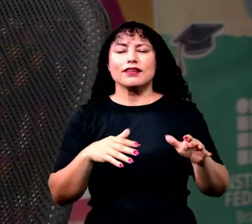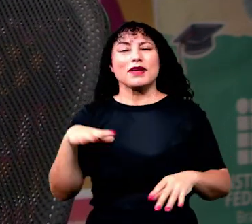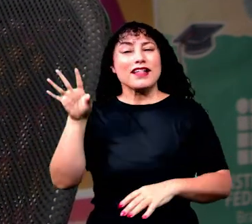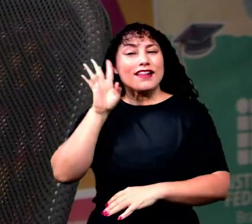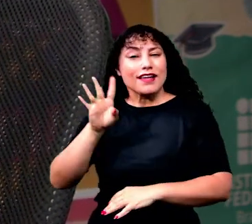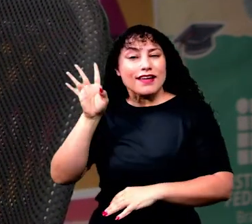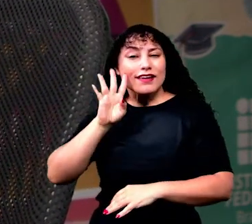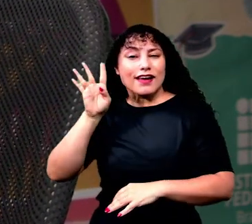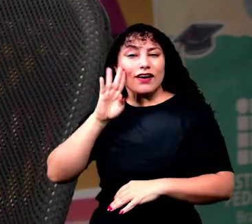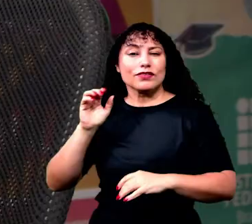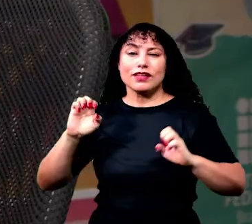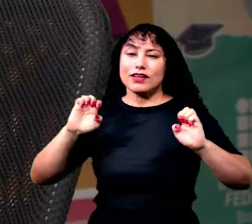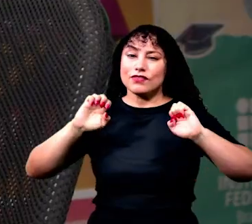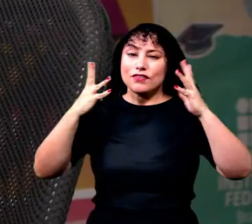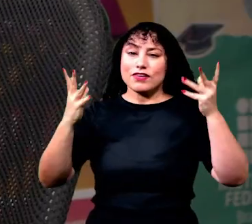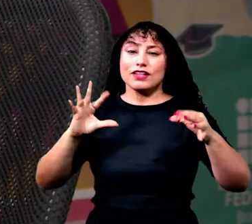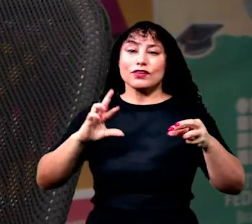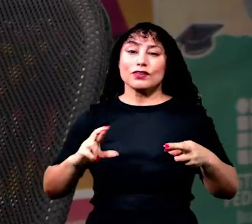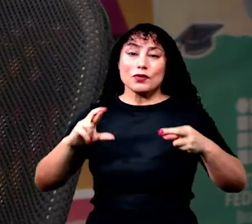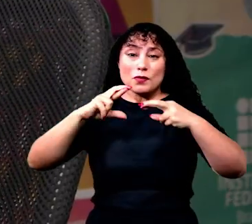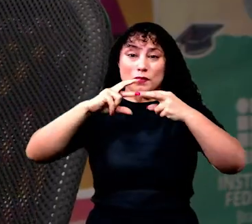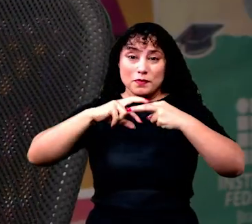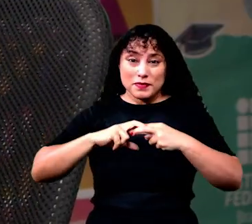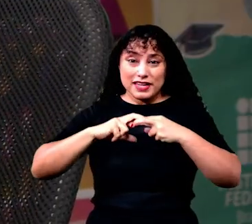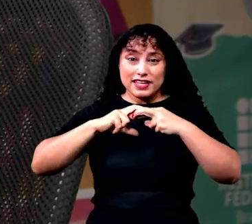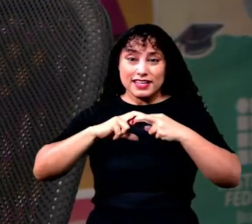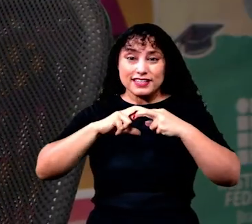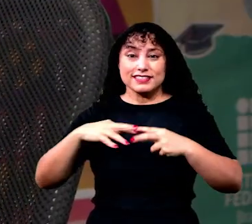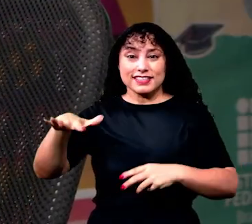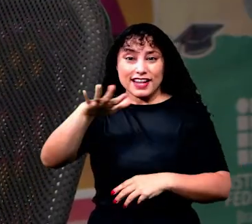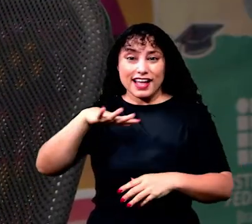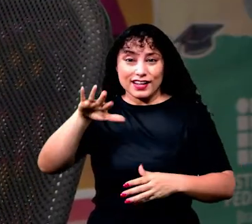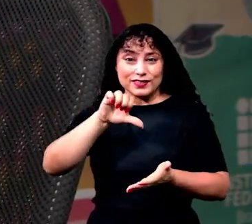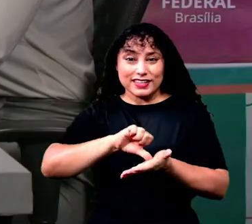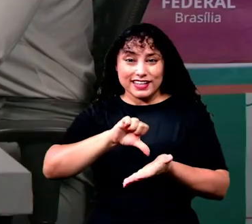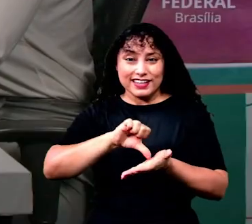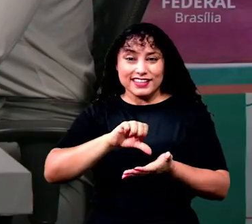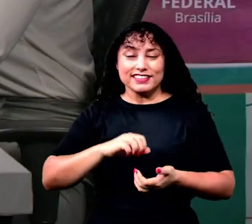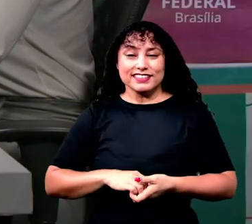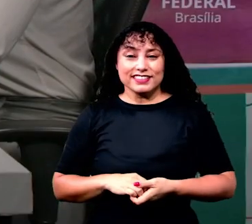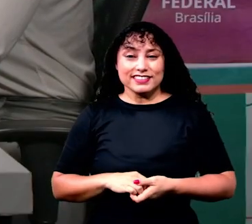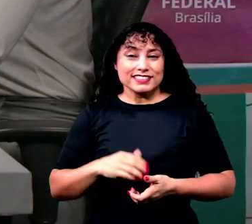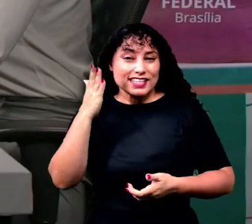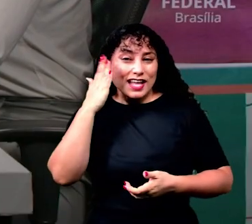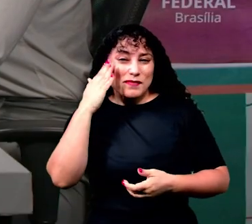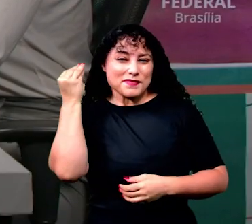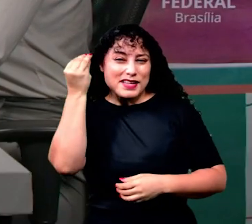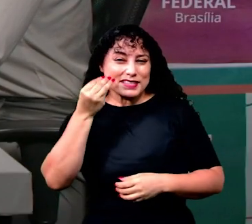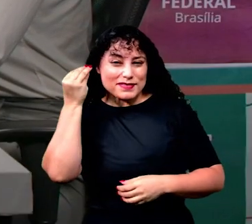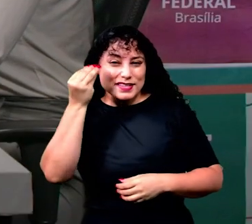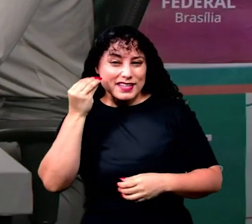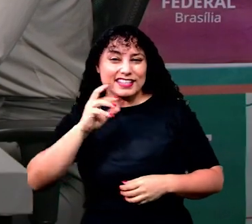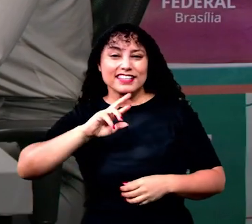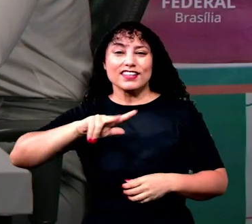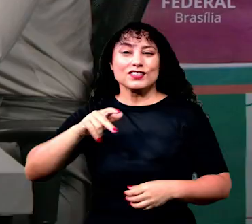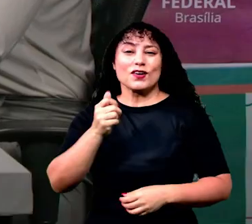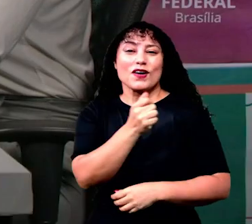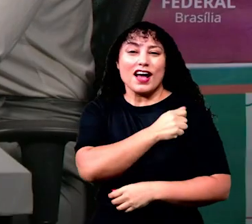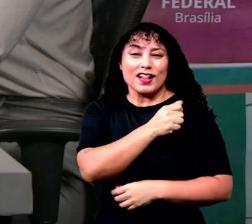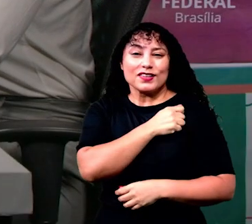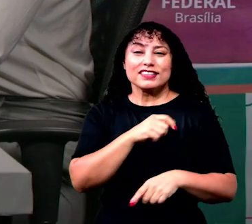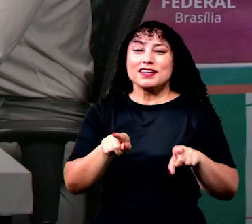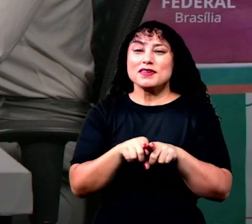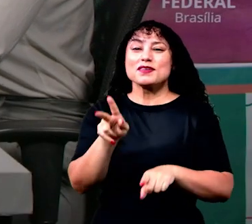bacana. Teve até o evento do BRICS lá, e eu queria saber de vocês a experiência não só como aluna, mas também